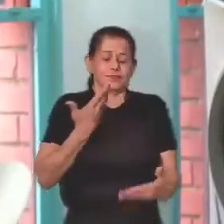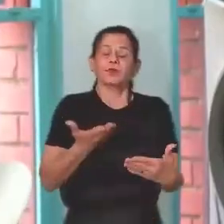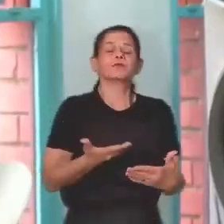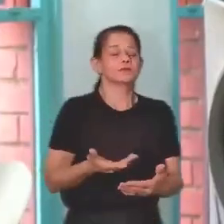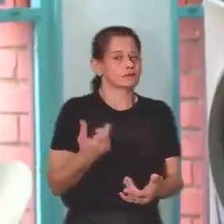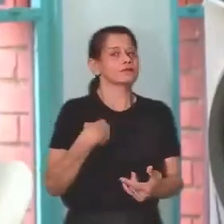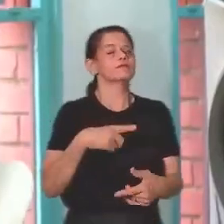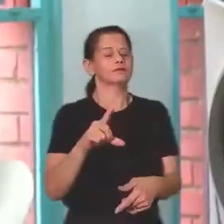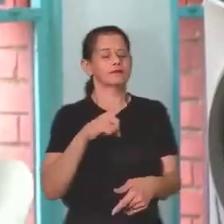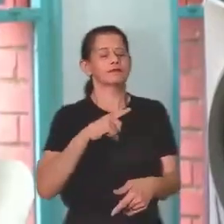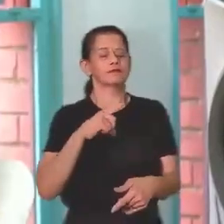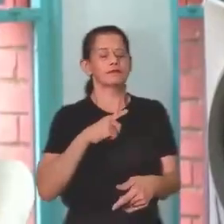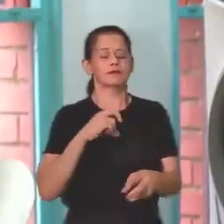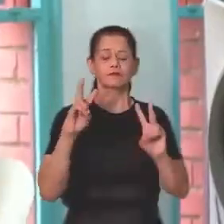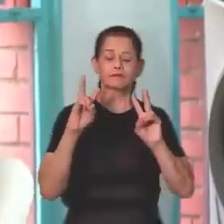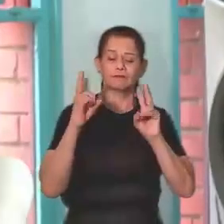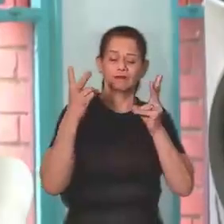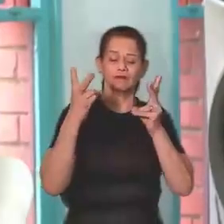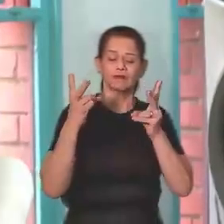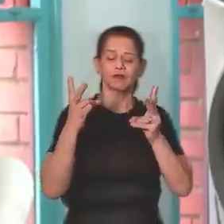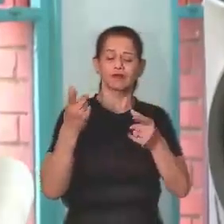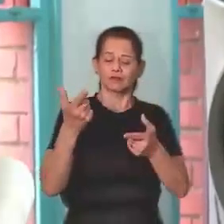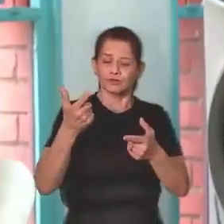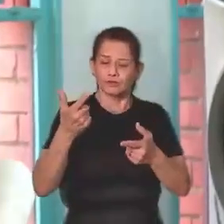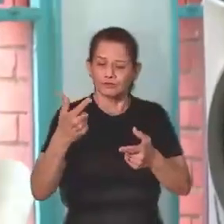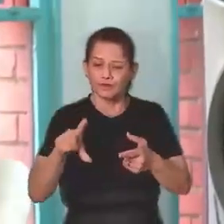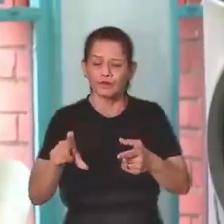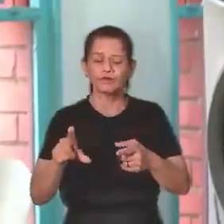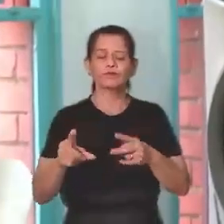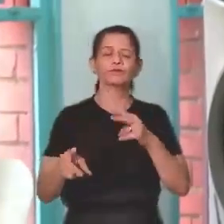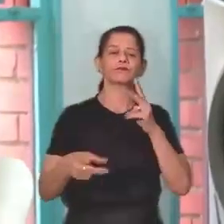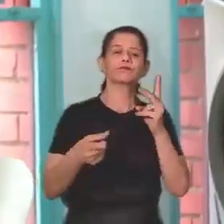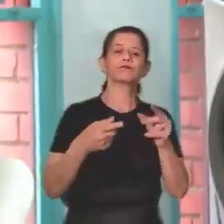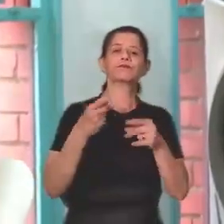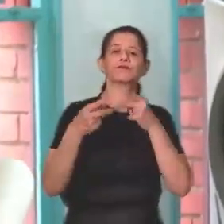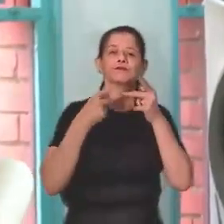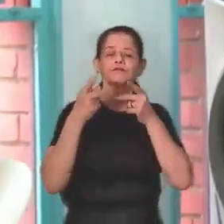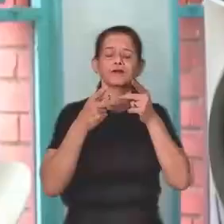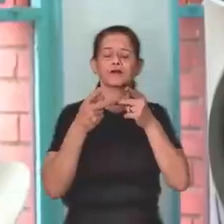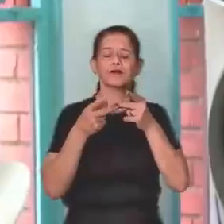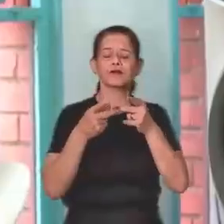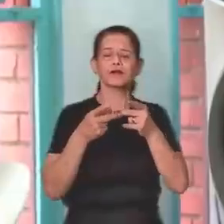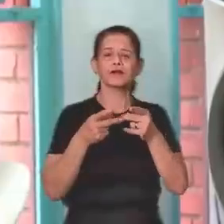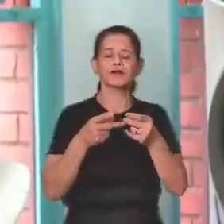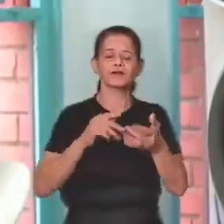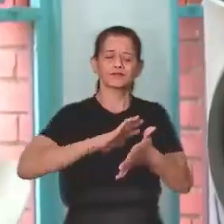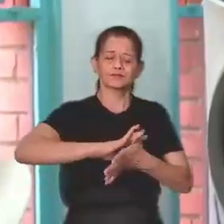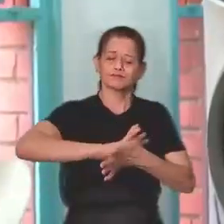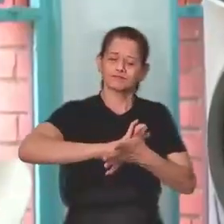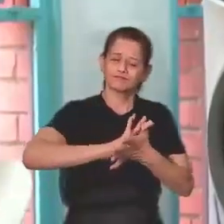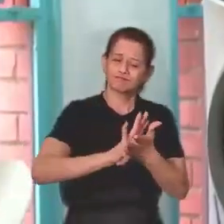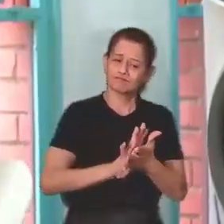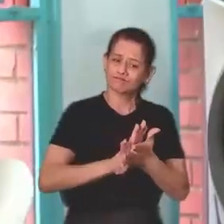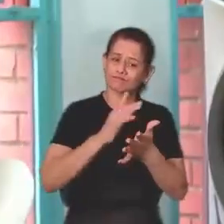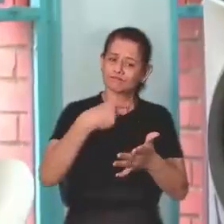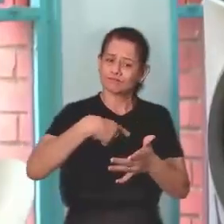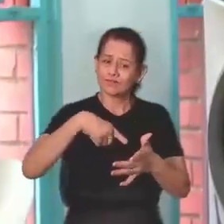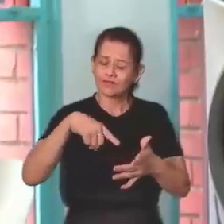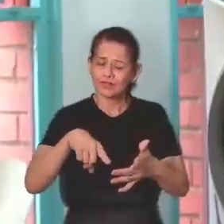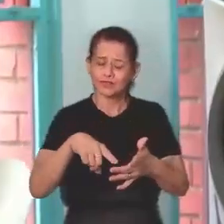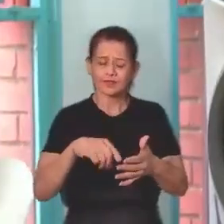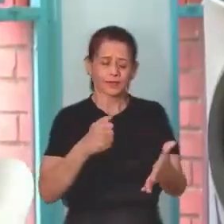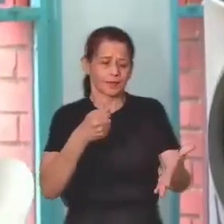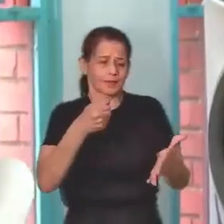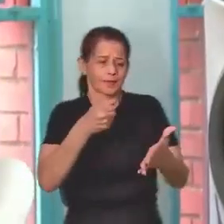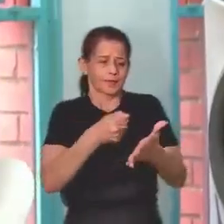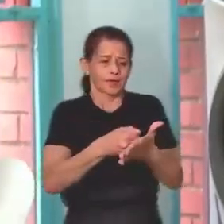conta muito. E aí eu volto a falar de racismo, de sexismo, né? De toda essa estrutura que nos